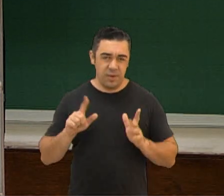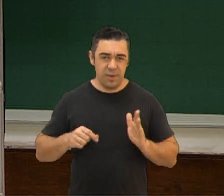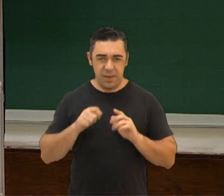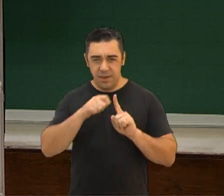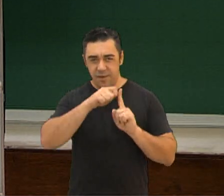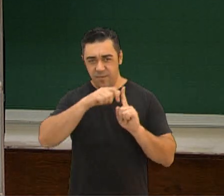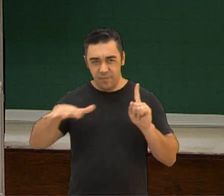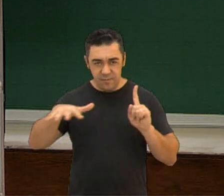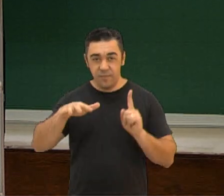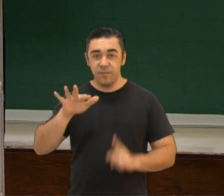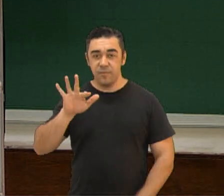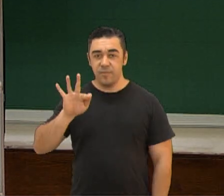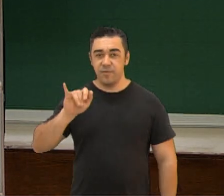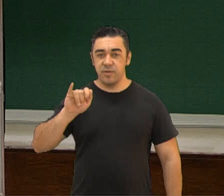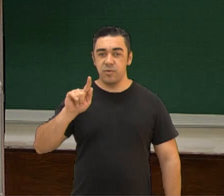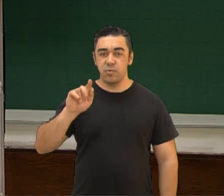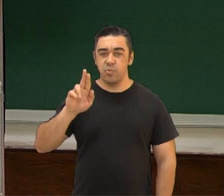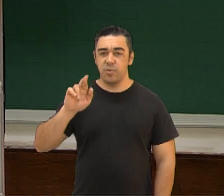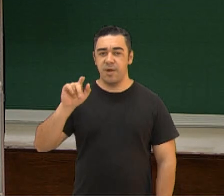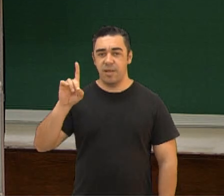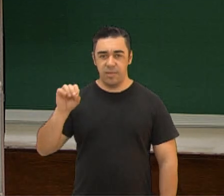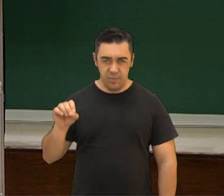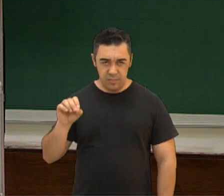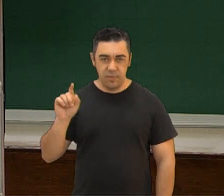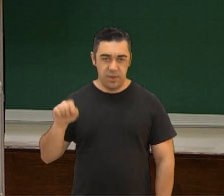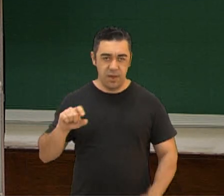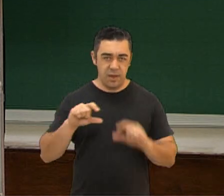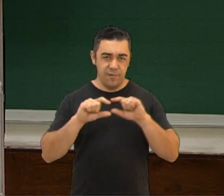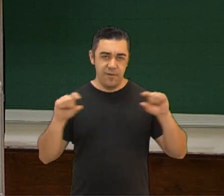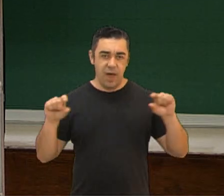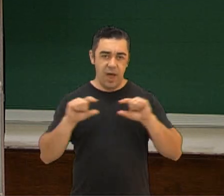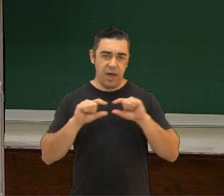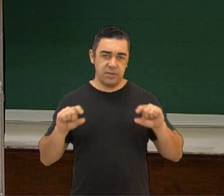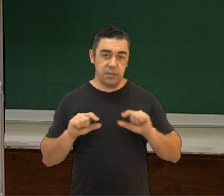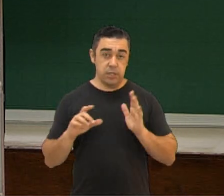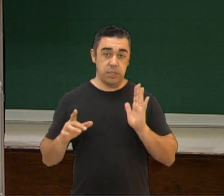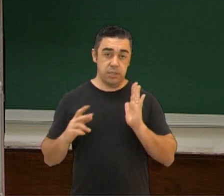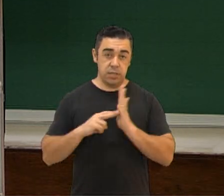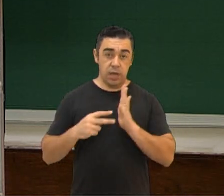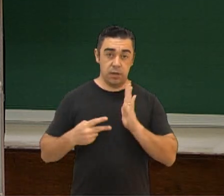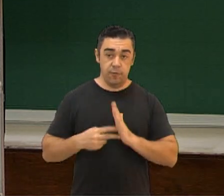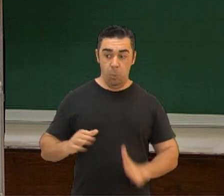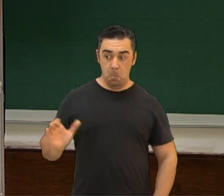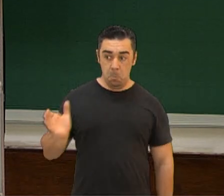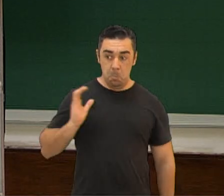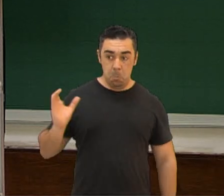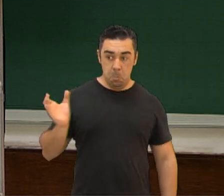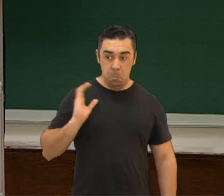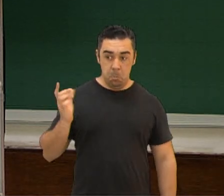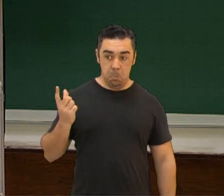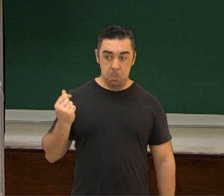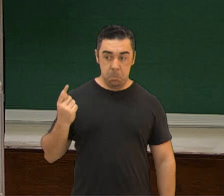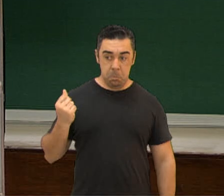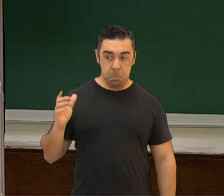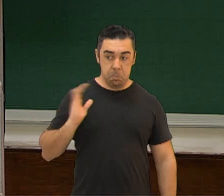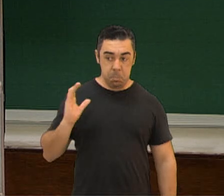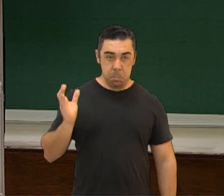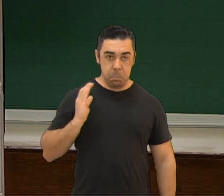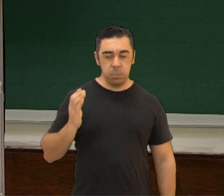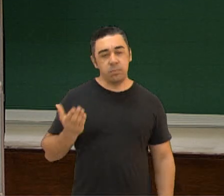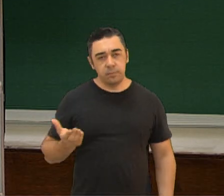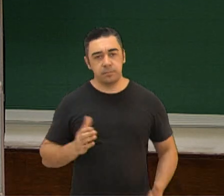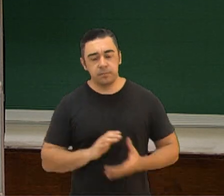que é o sentido figurado, a gente pode ter essa frase, né, e sendo claramente compreendida pelos interlocutores ali num contexto de